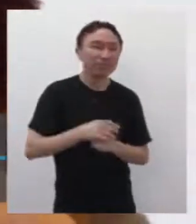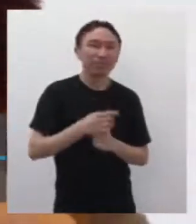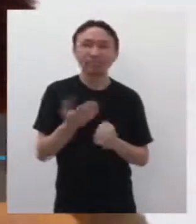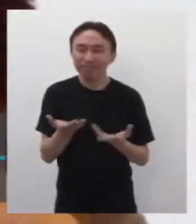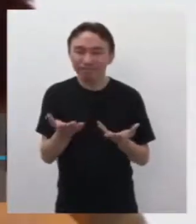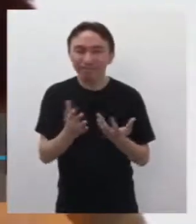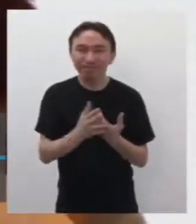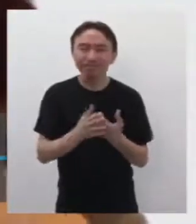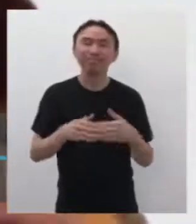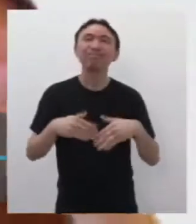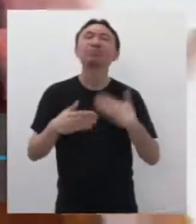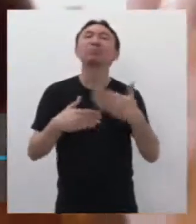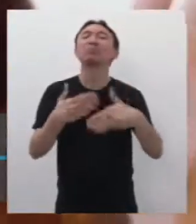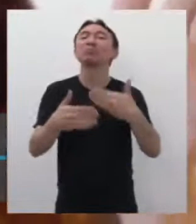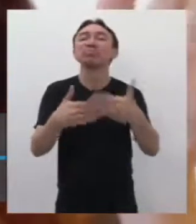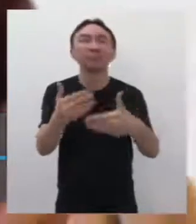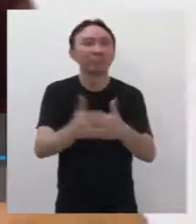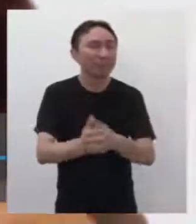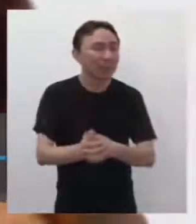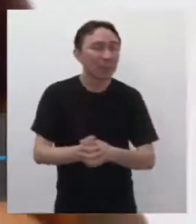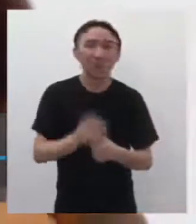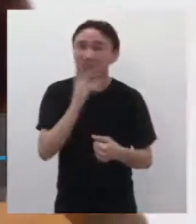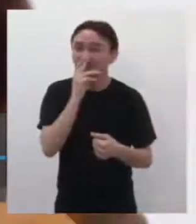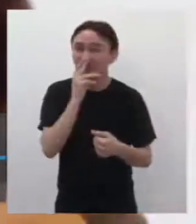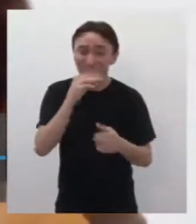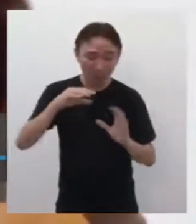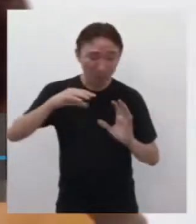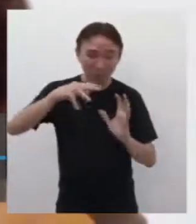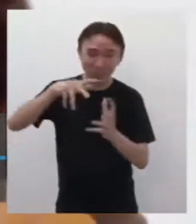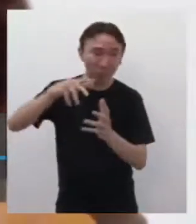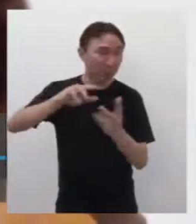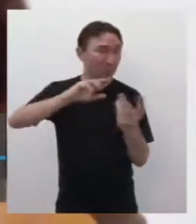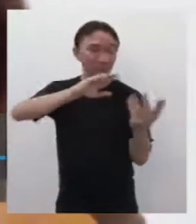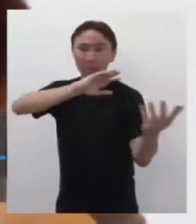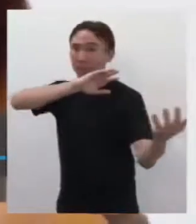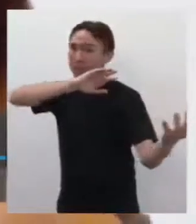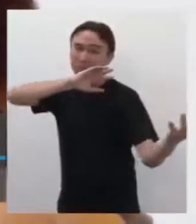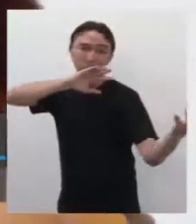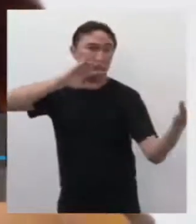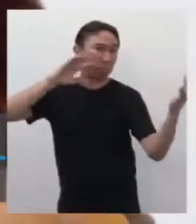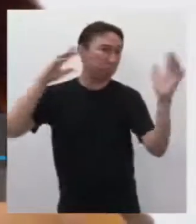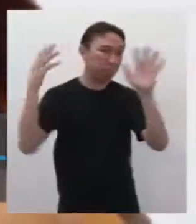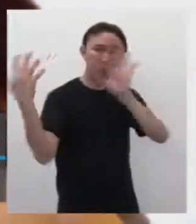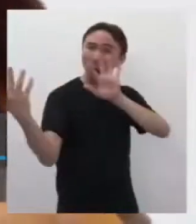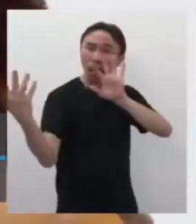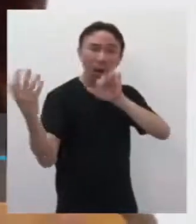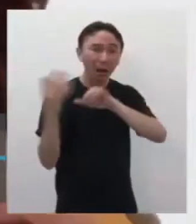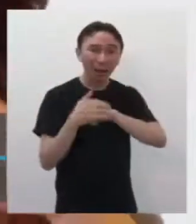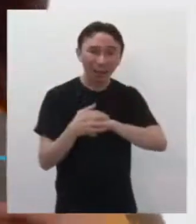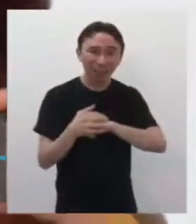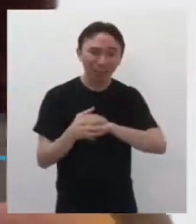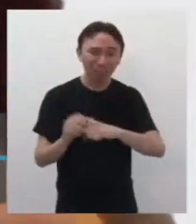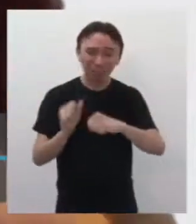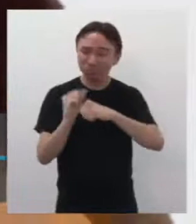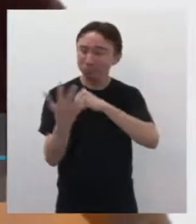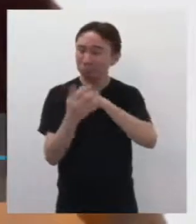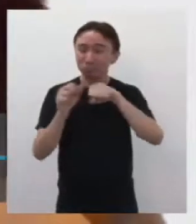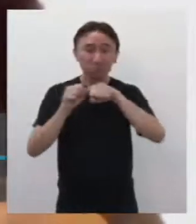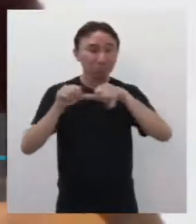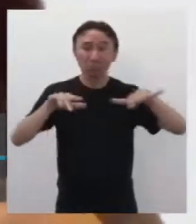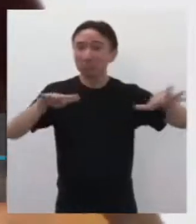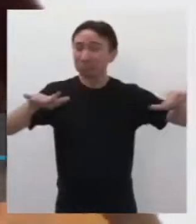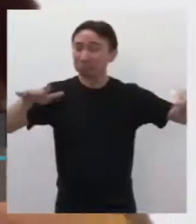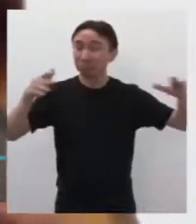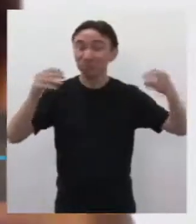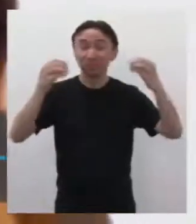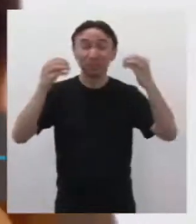veio assim, o mundo parece que virou de cabeça para baixo, não é verdade? Veio a pandemia. Então, assim, a primeira coisa